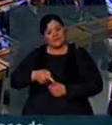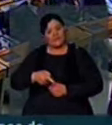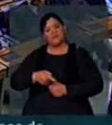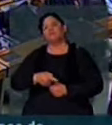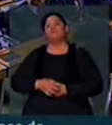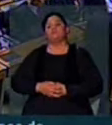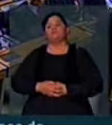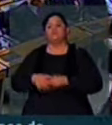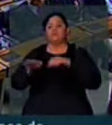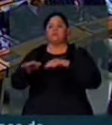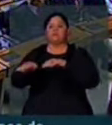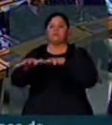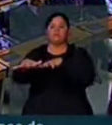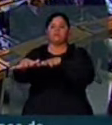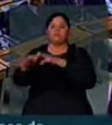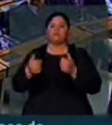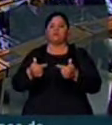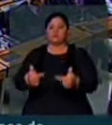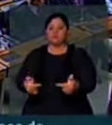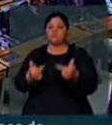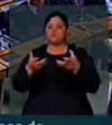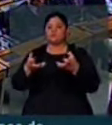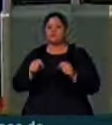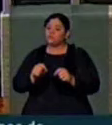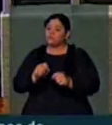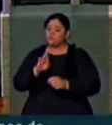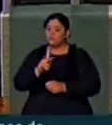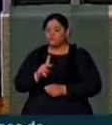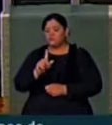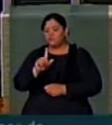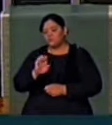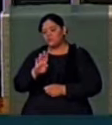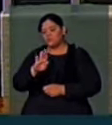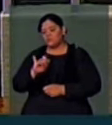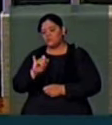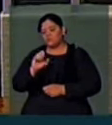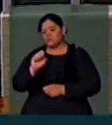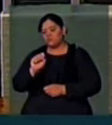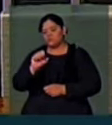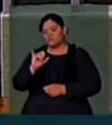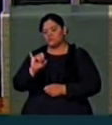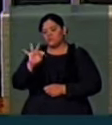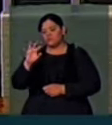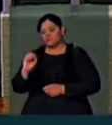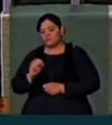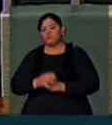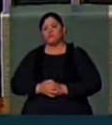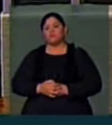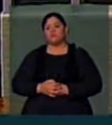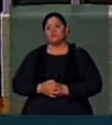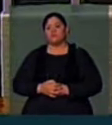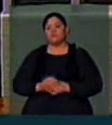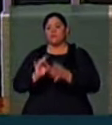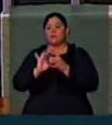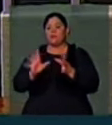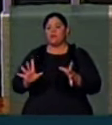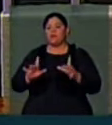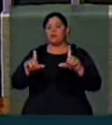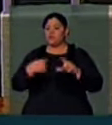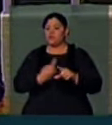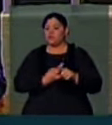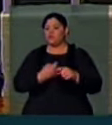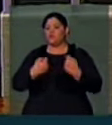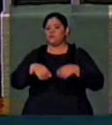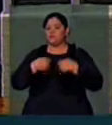ir às ruas para brigar por plebiscitos, a brigar por uma mídia democrática, como que se a tivesse hoje não